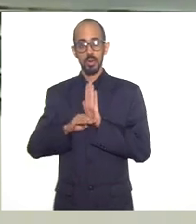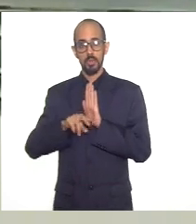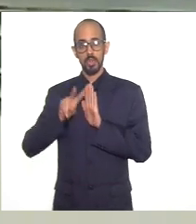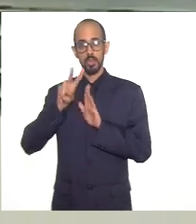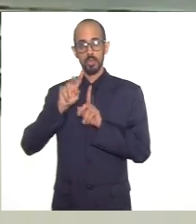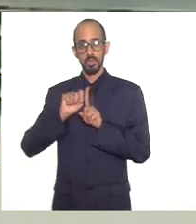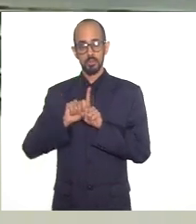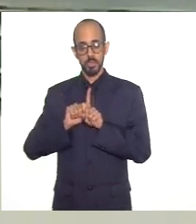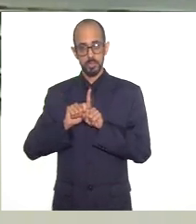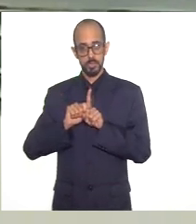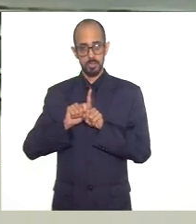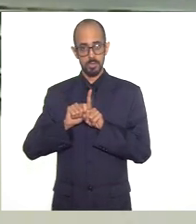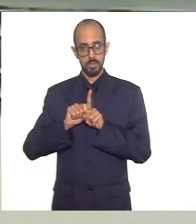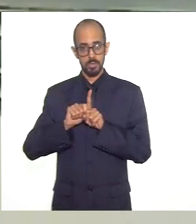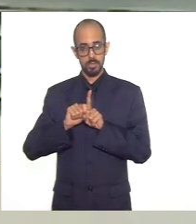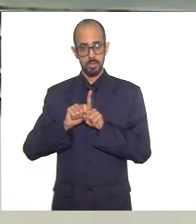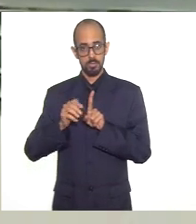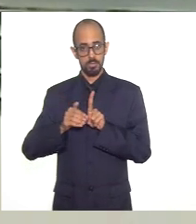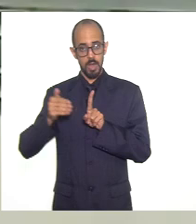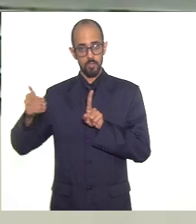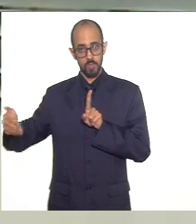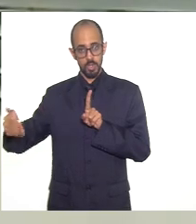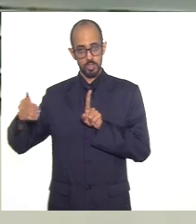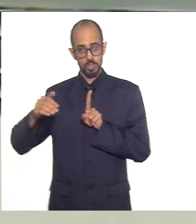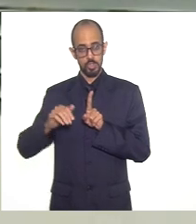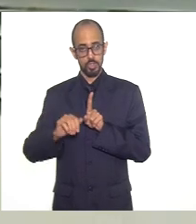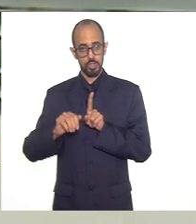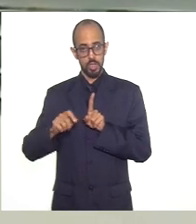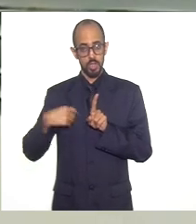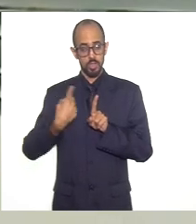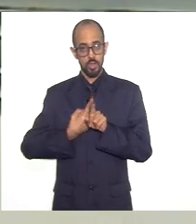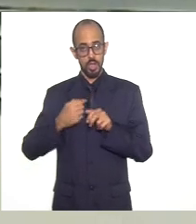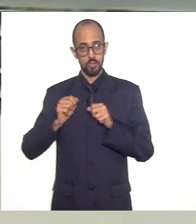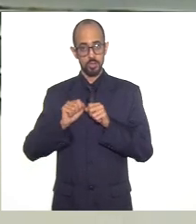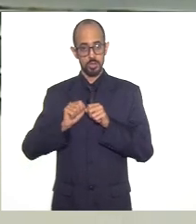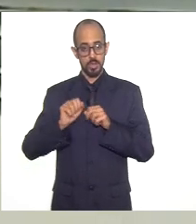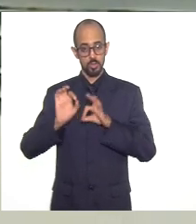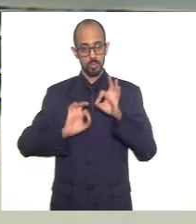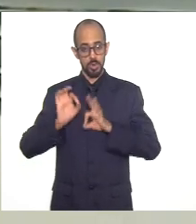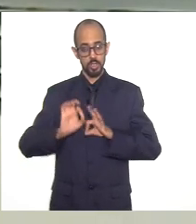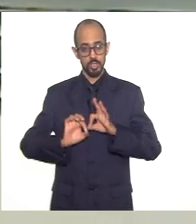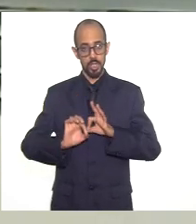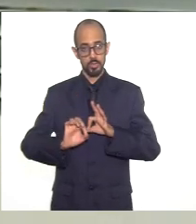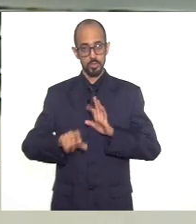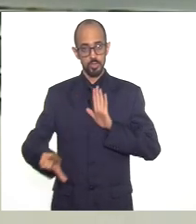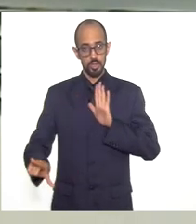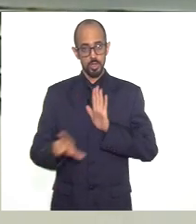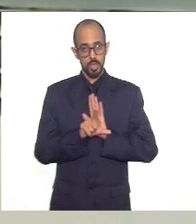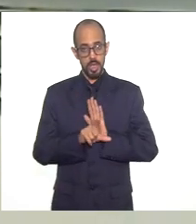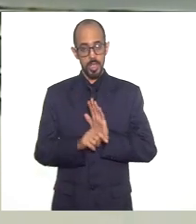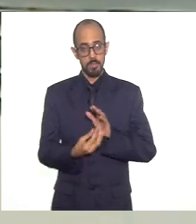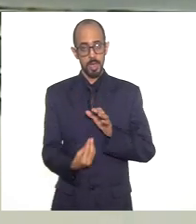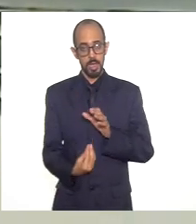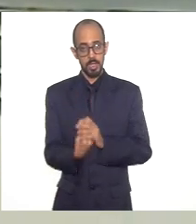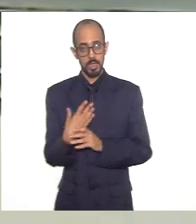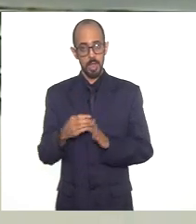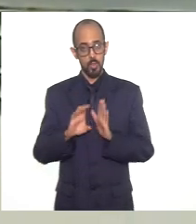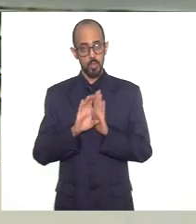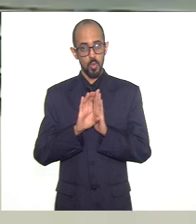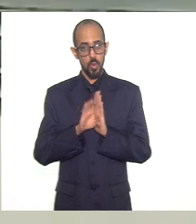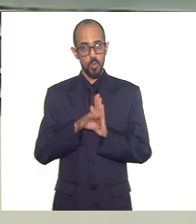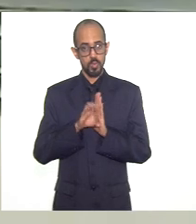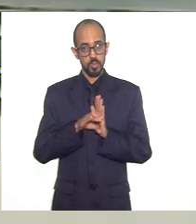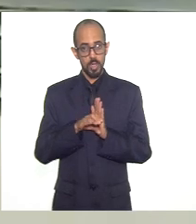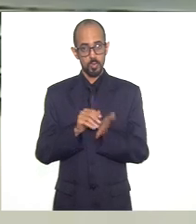para frente. O que nós fizemos foi um projeto de lei para restabelecer o conceito inicial